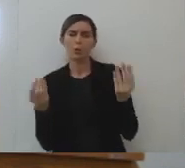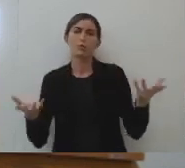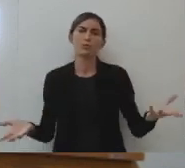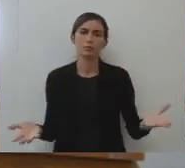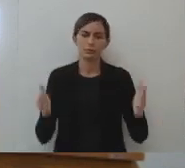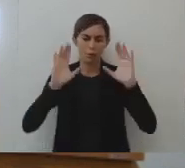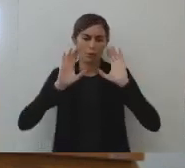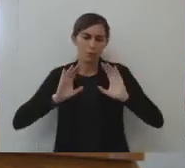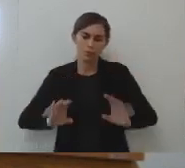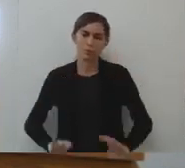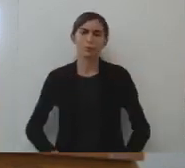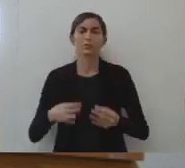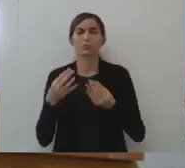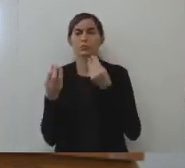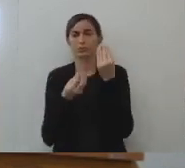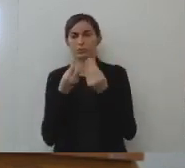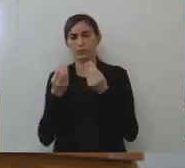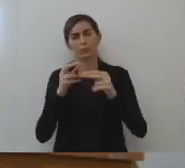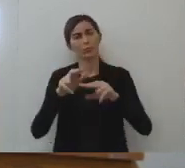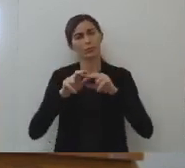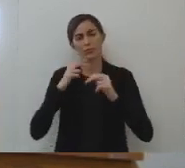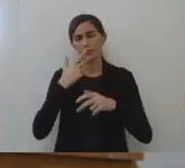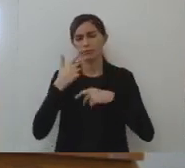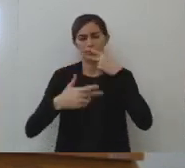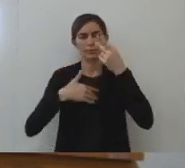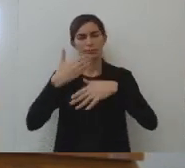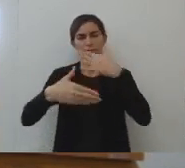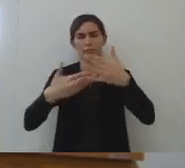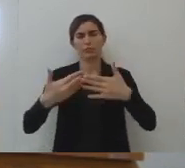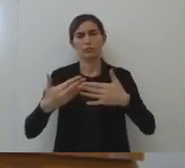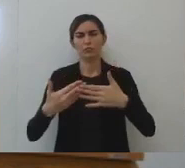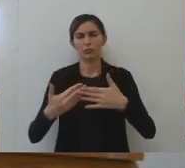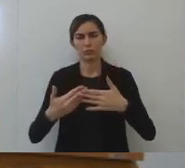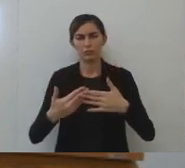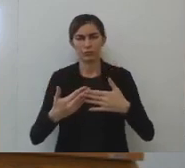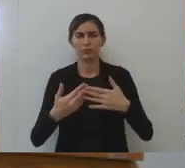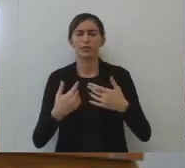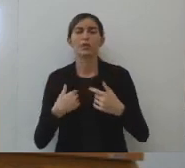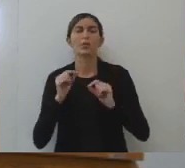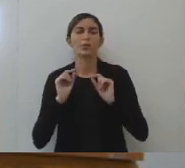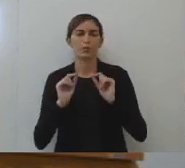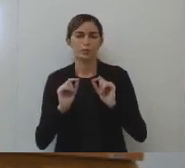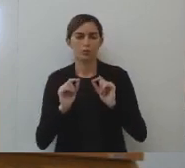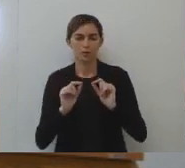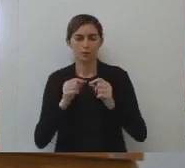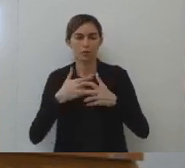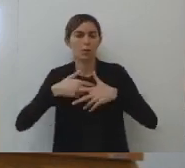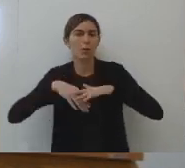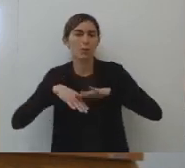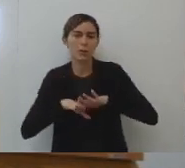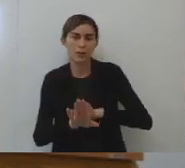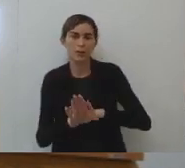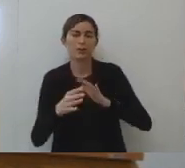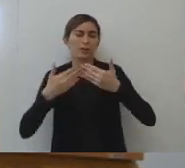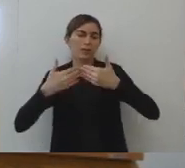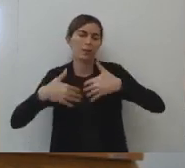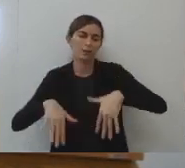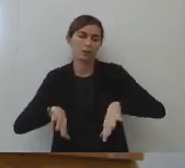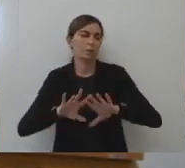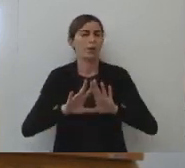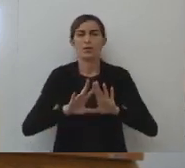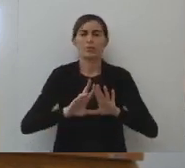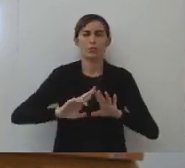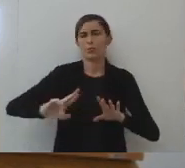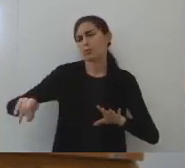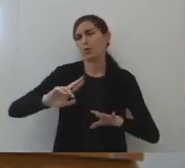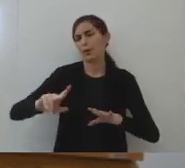se comportar. Por isso que quando a gente fala do processo de desnaturalização, ou seja, aquilo que é natural, ele pode não